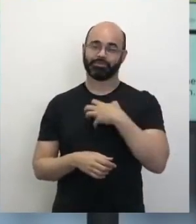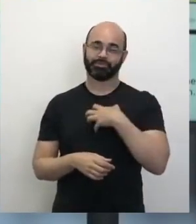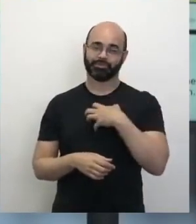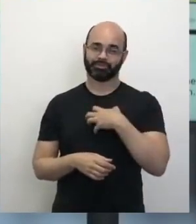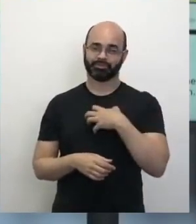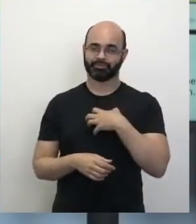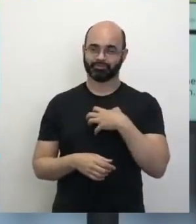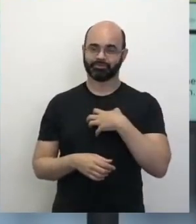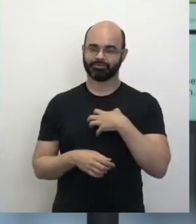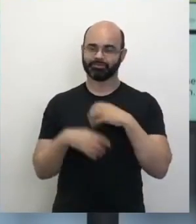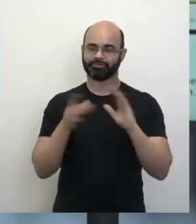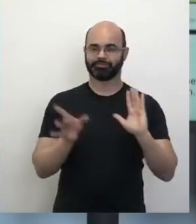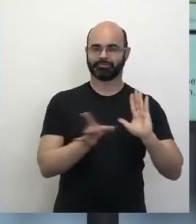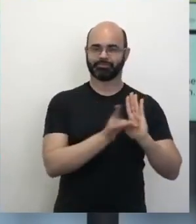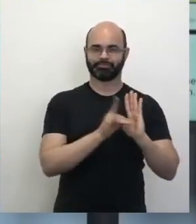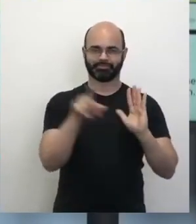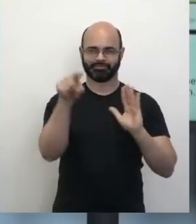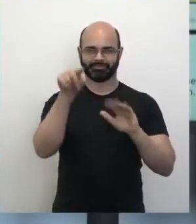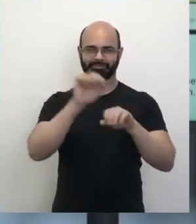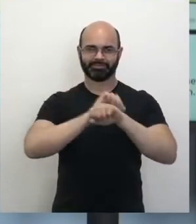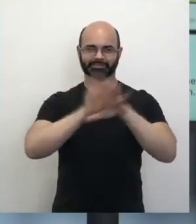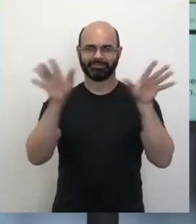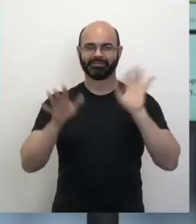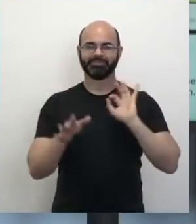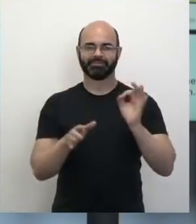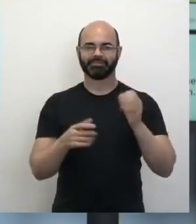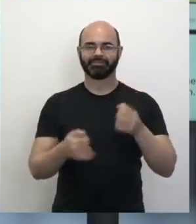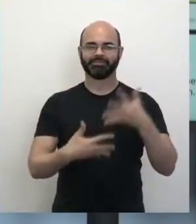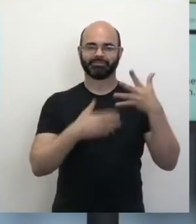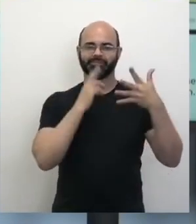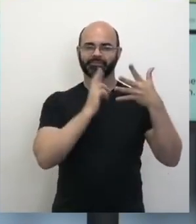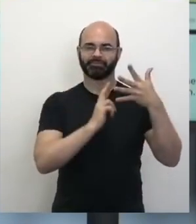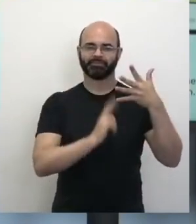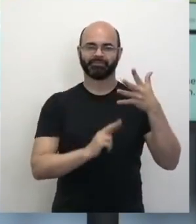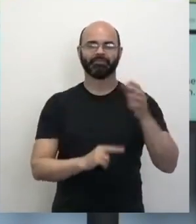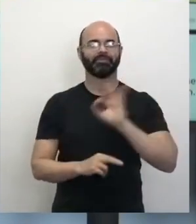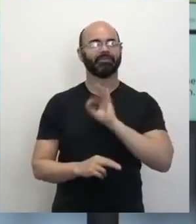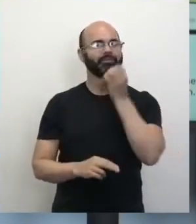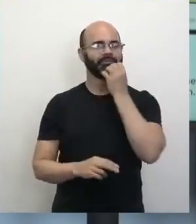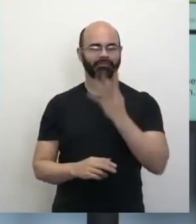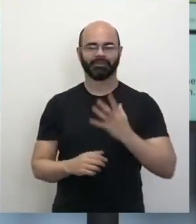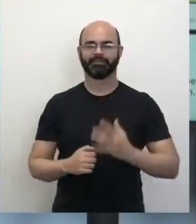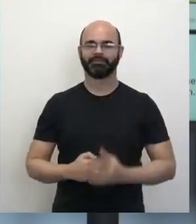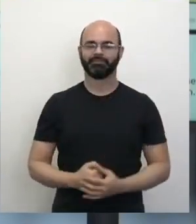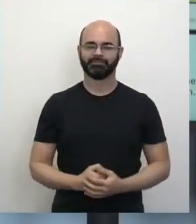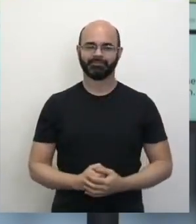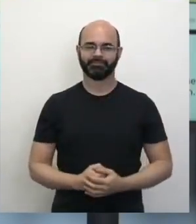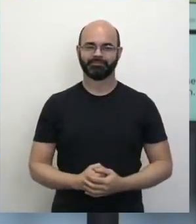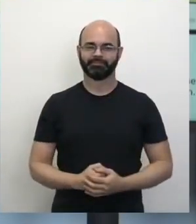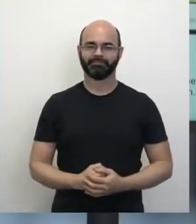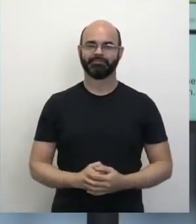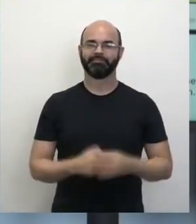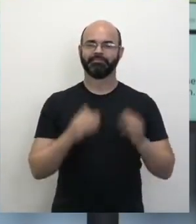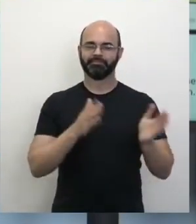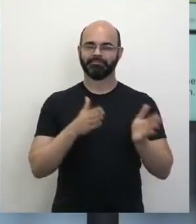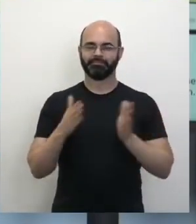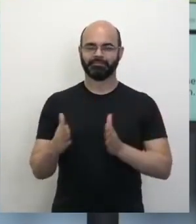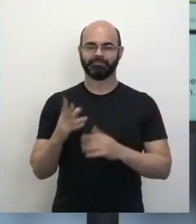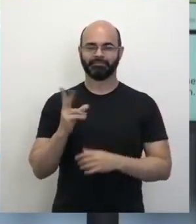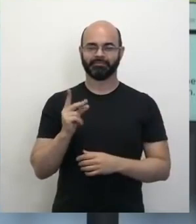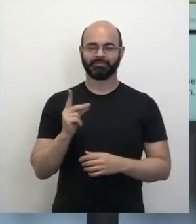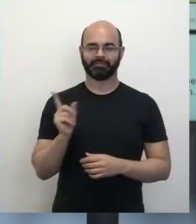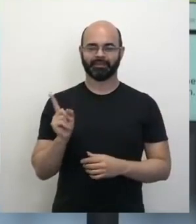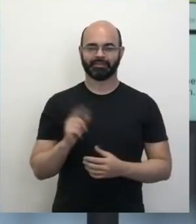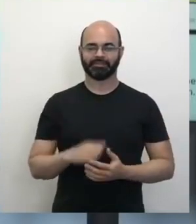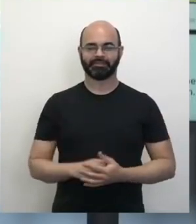da personificação ficou bem claro para vocês. Vocês estão colocando muitas das respostas aqui. Muito bem. Agora, a segunda parte aí. Essa eu foquei